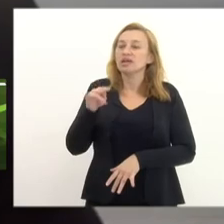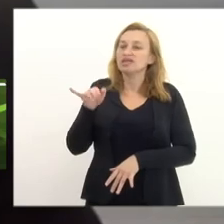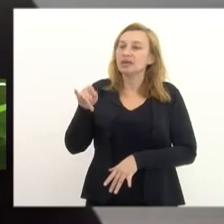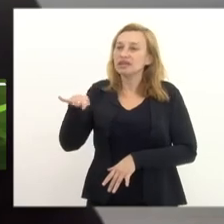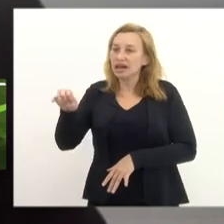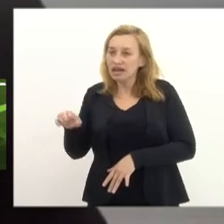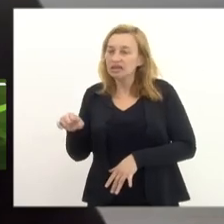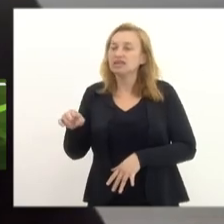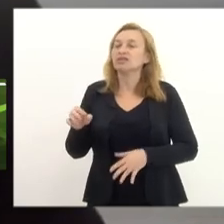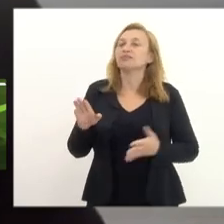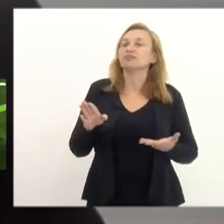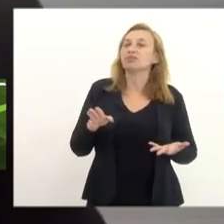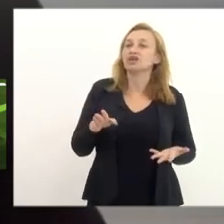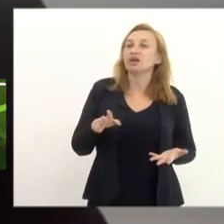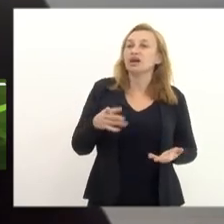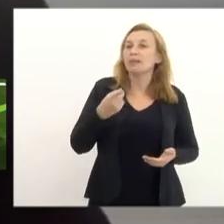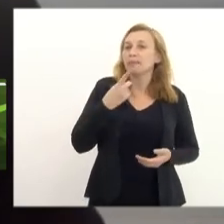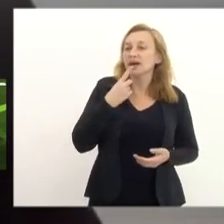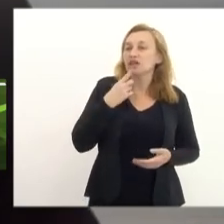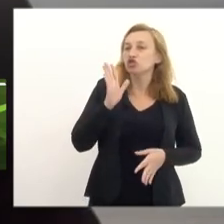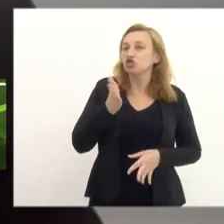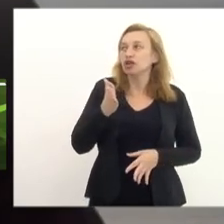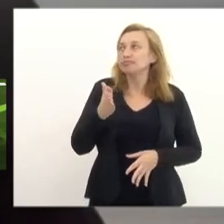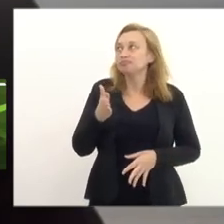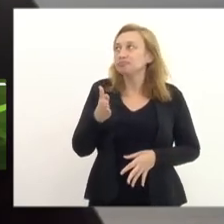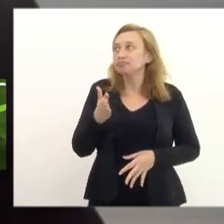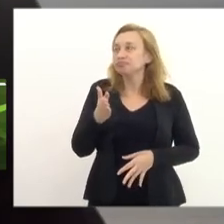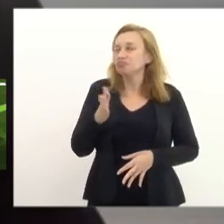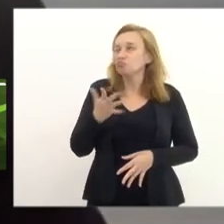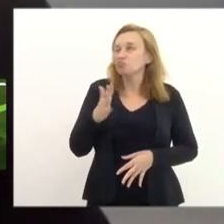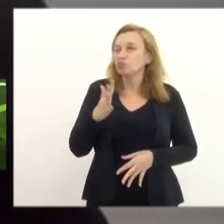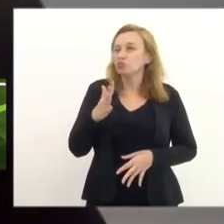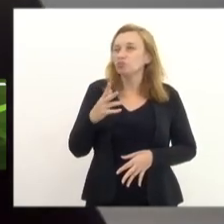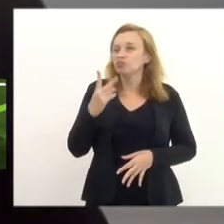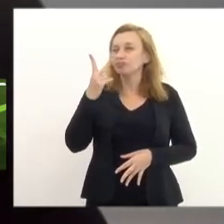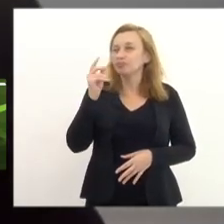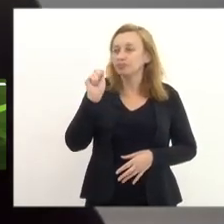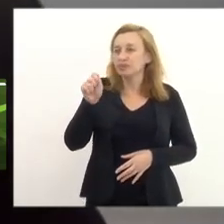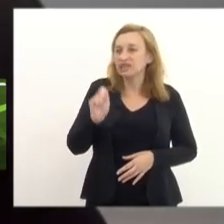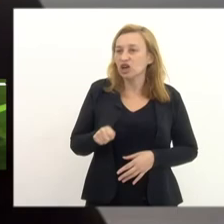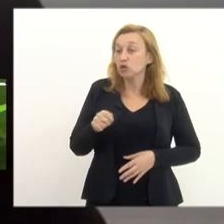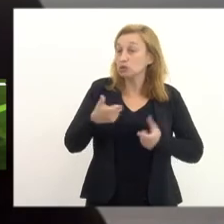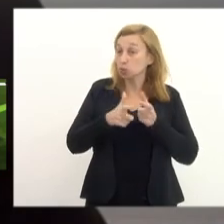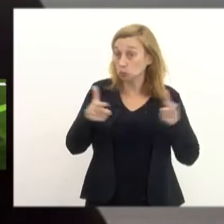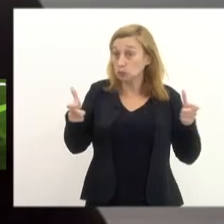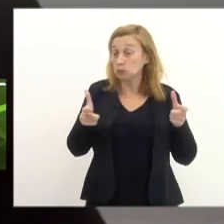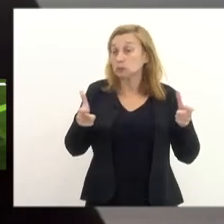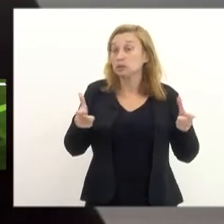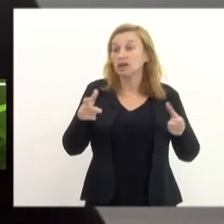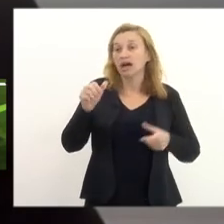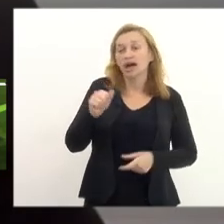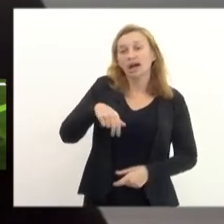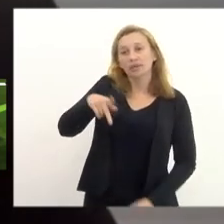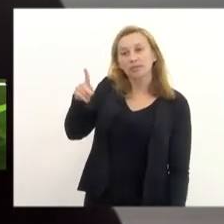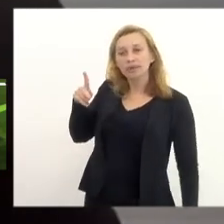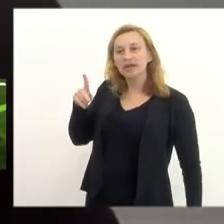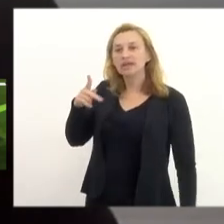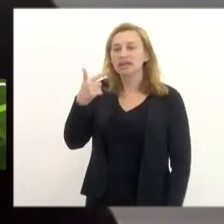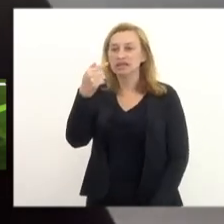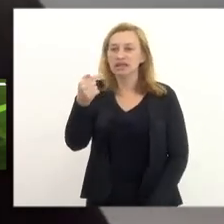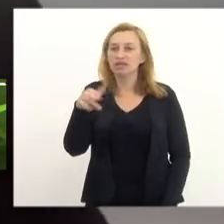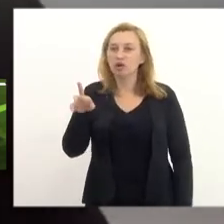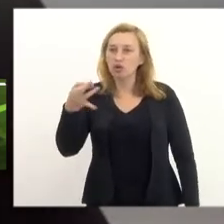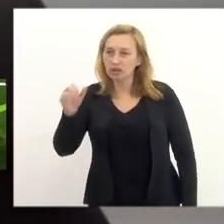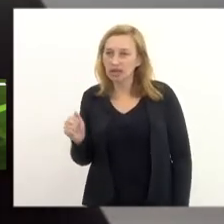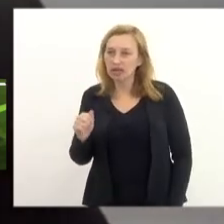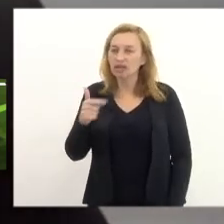previsibilidade, né? A gente está aí às vésperas de pelo menos dois leilões grandes pelo lado da ANP, a 17ª rodada, agora